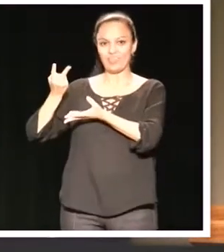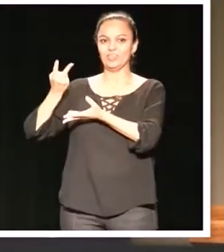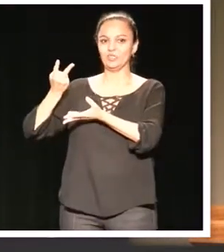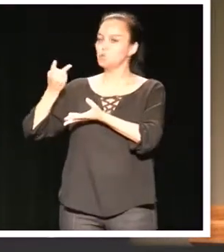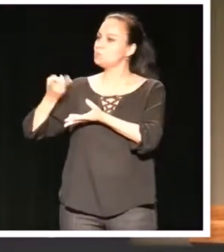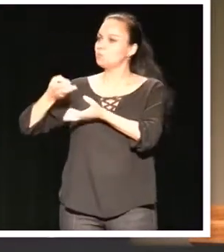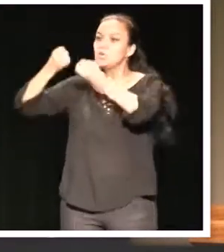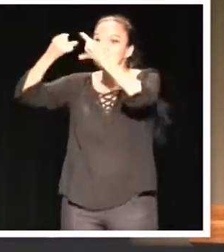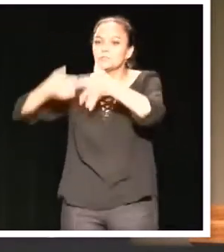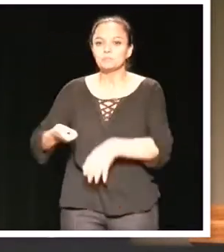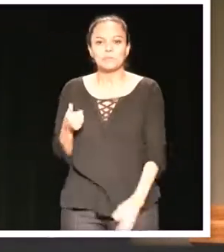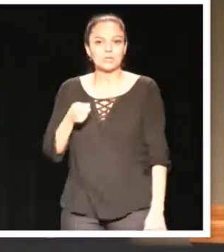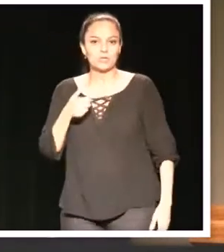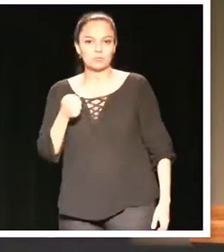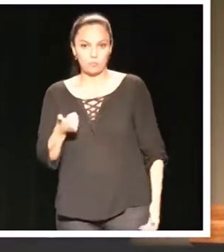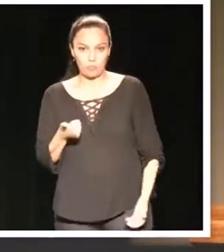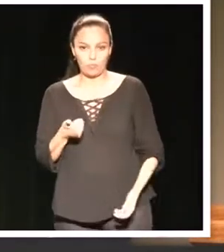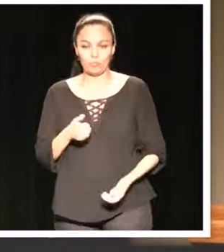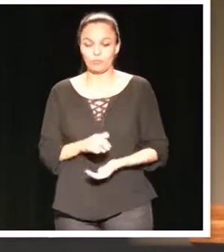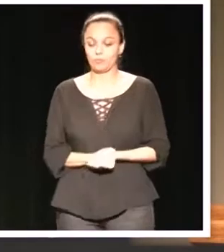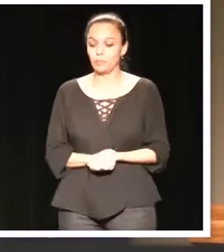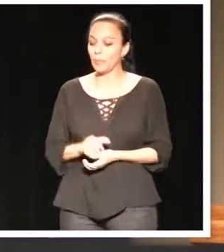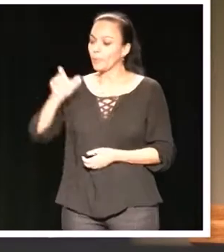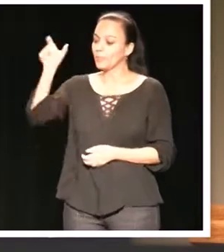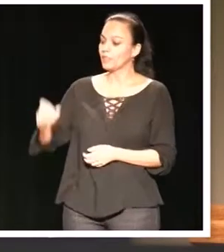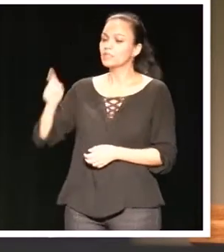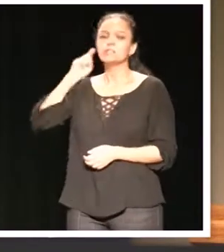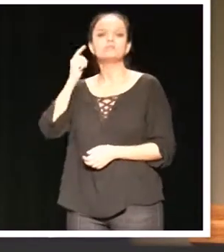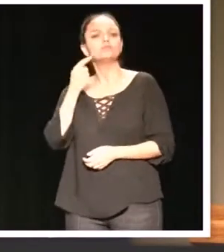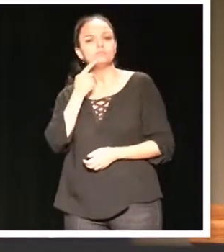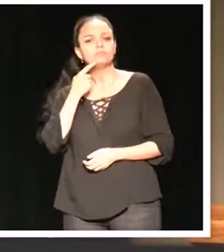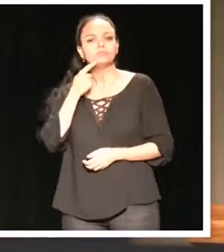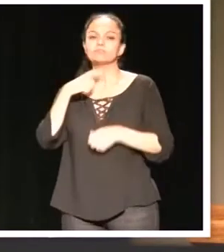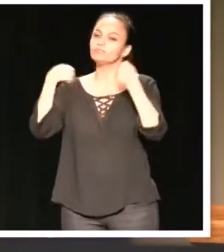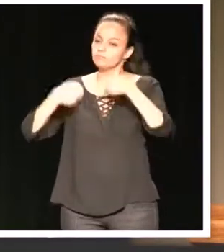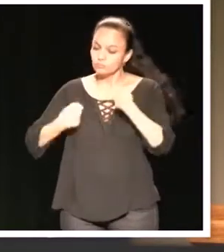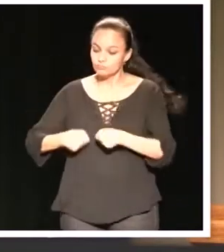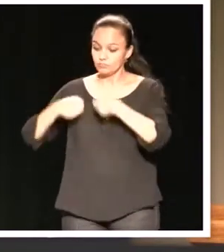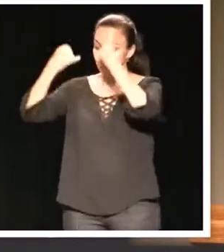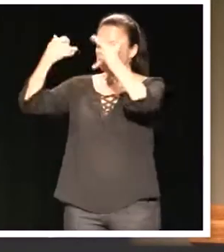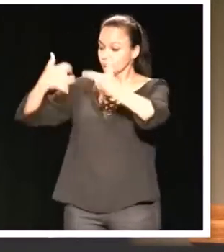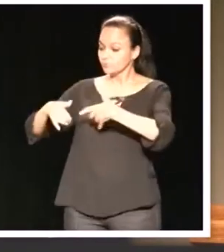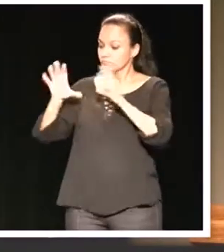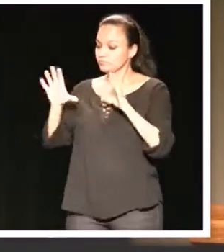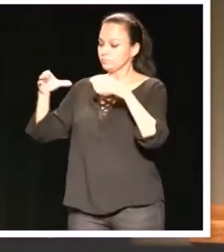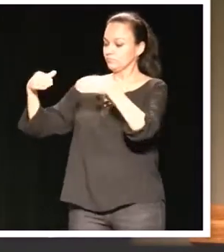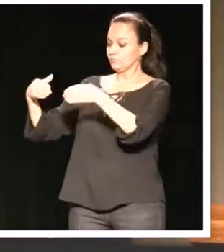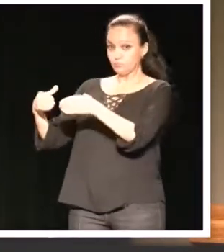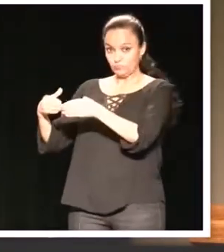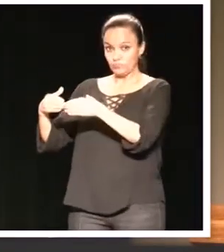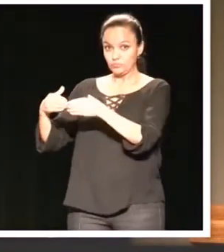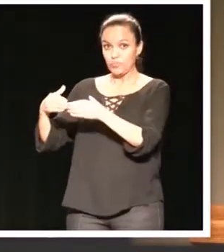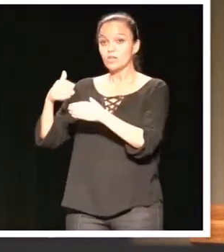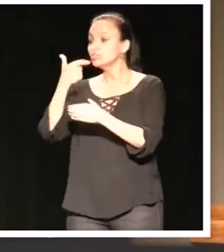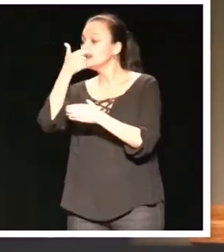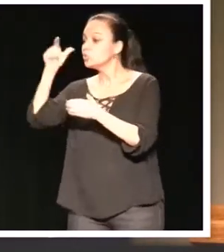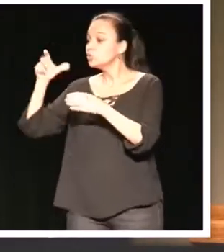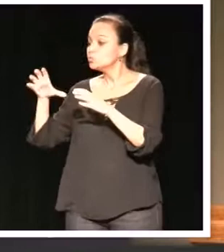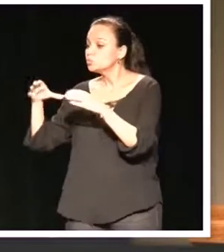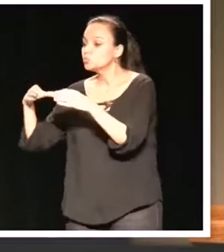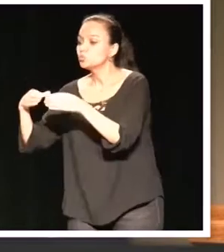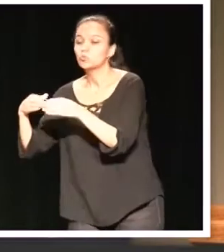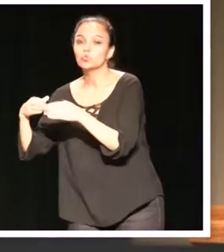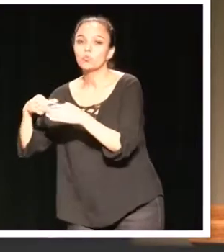Para o caso dos surdos, suporia enfatizar que eles, como comunidade, pertencem a outro povo, não o